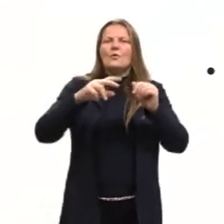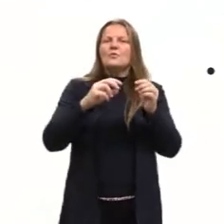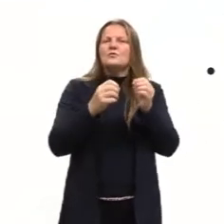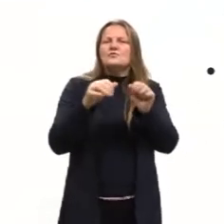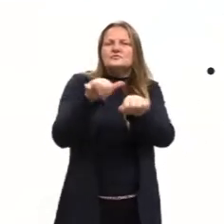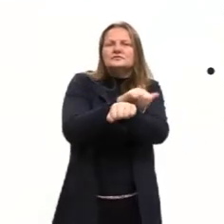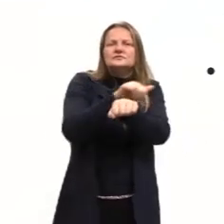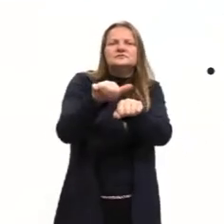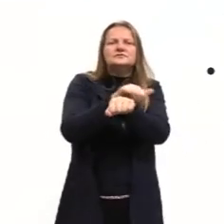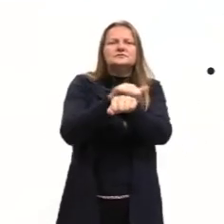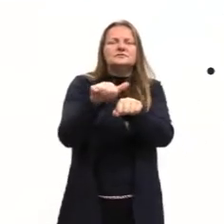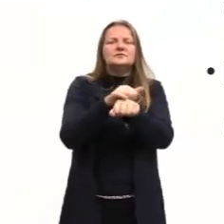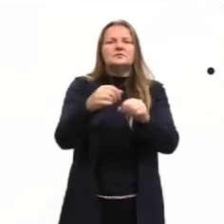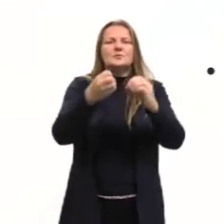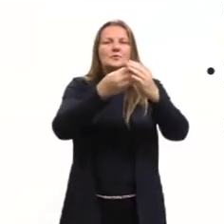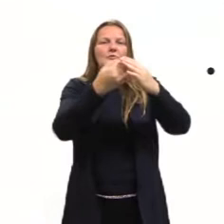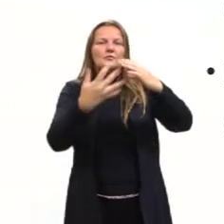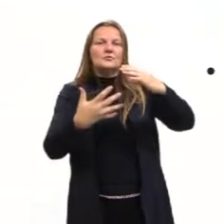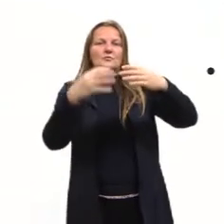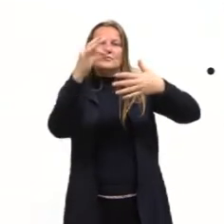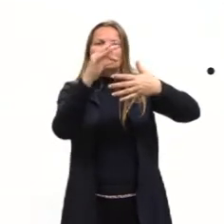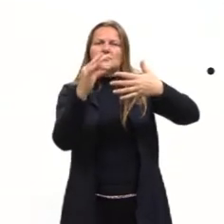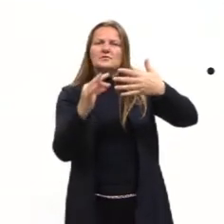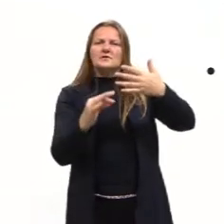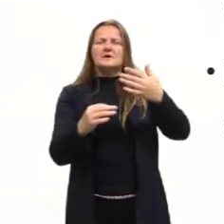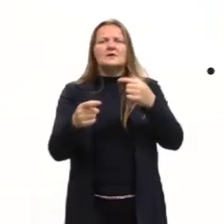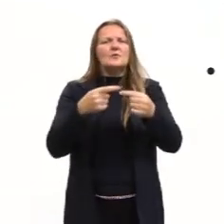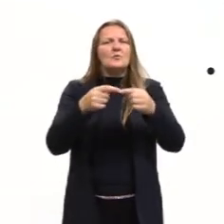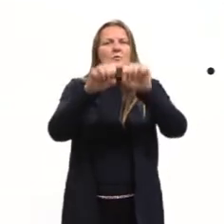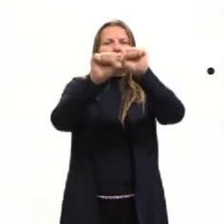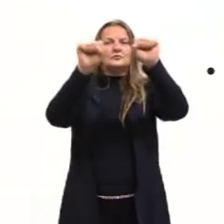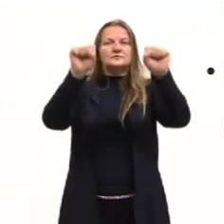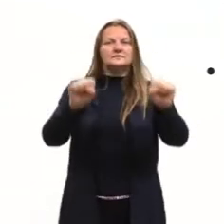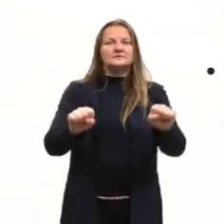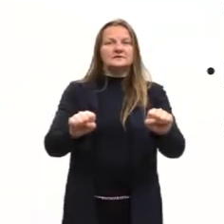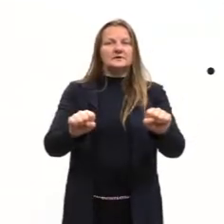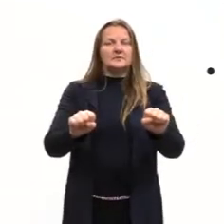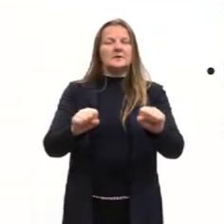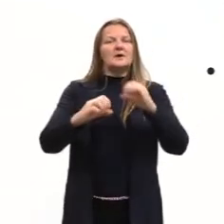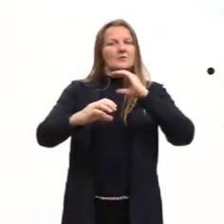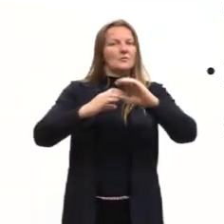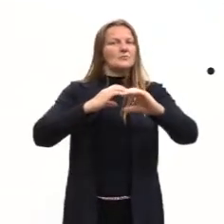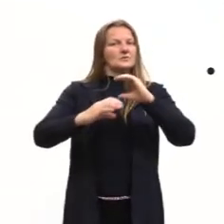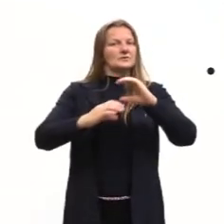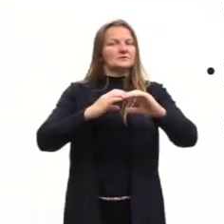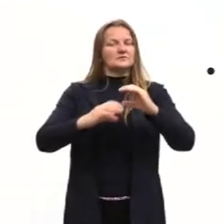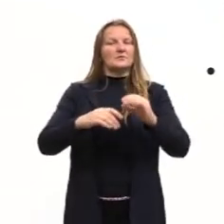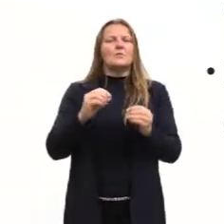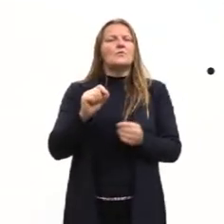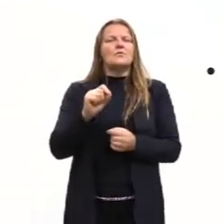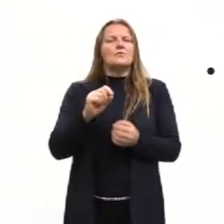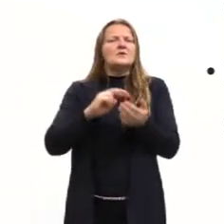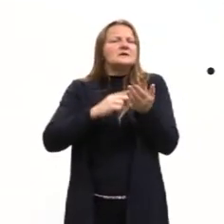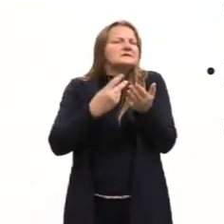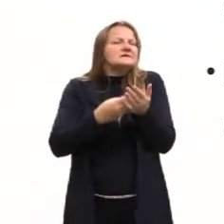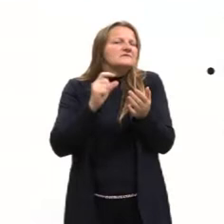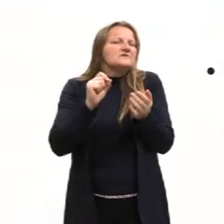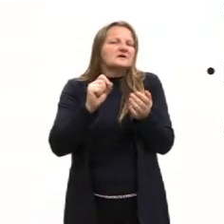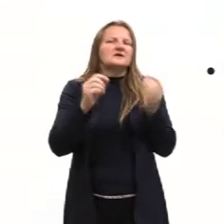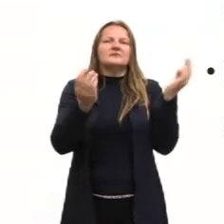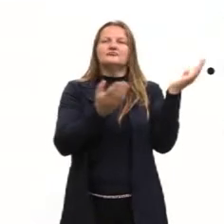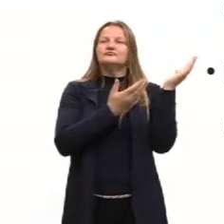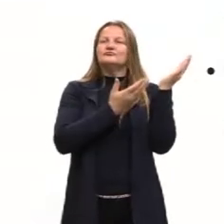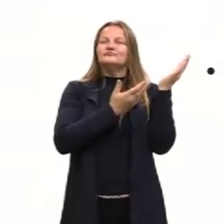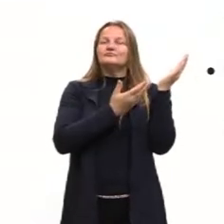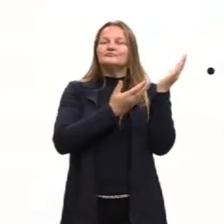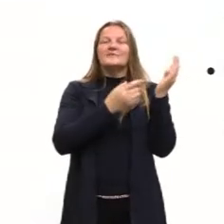recursos como elementos de caracterização dos sistemas de comunicação. Ou seja, entender